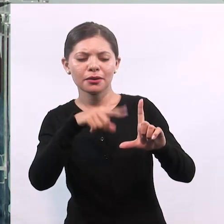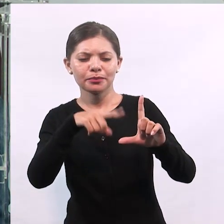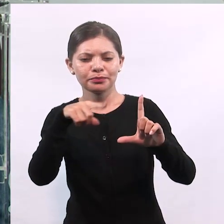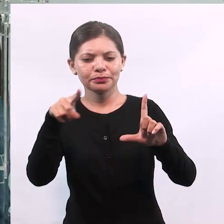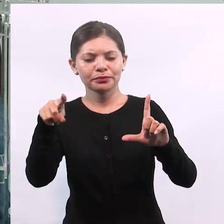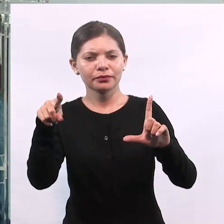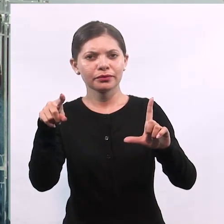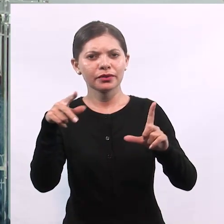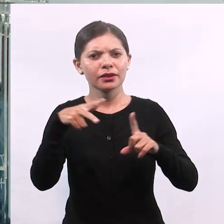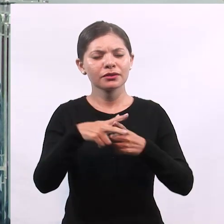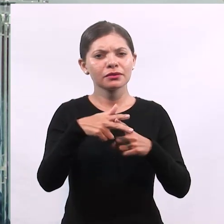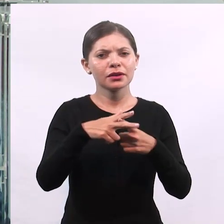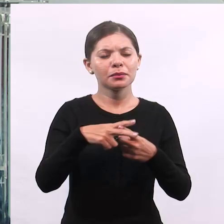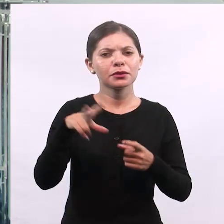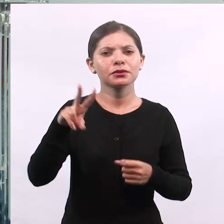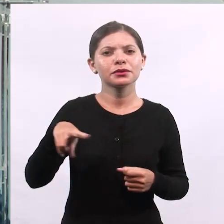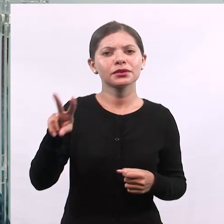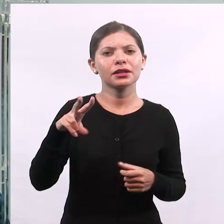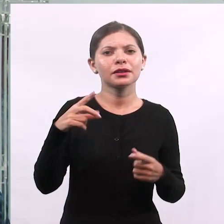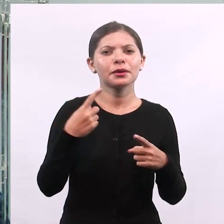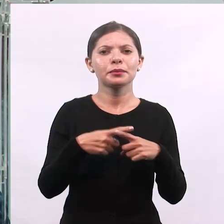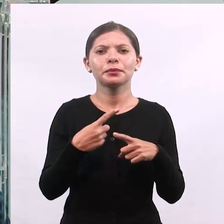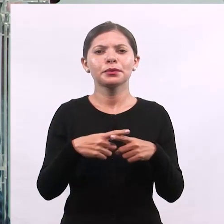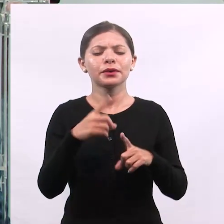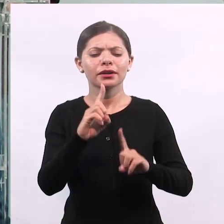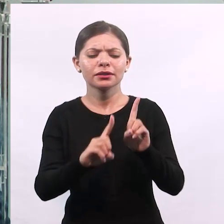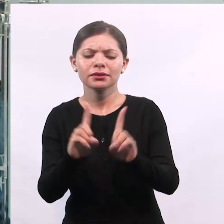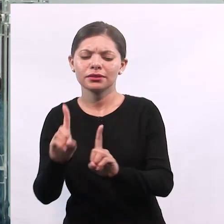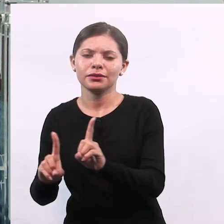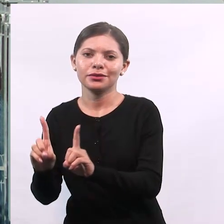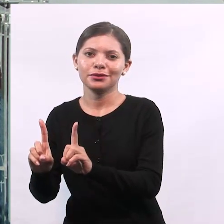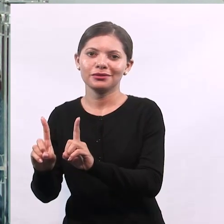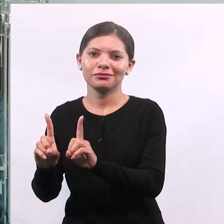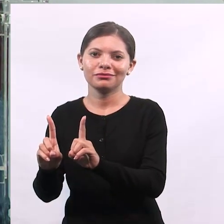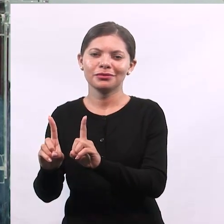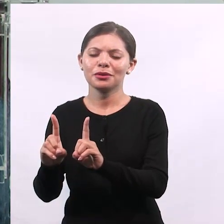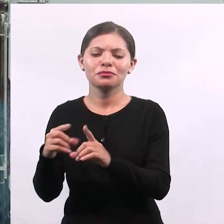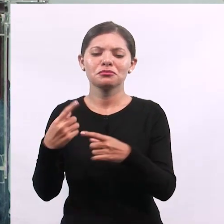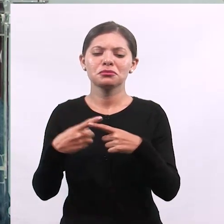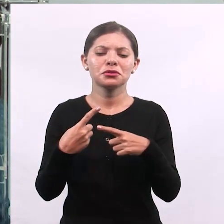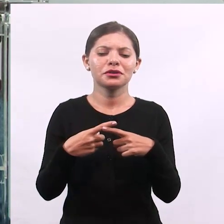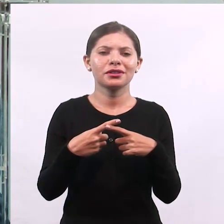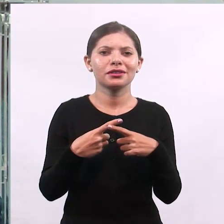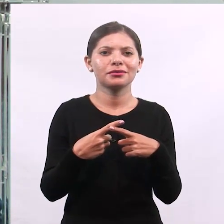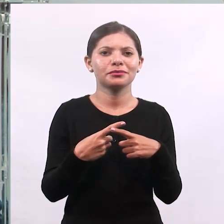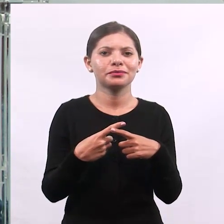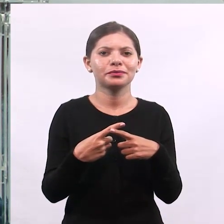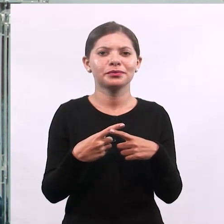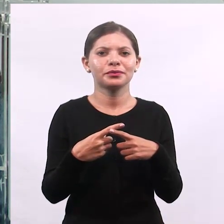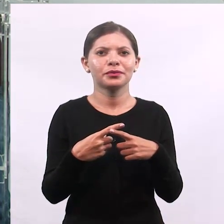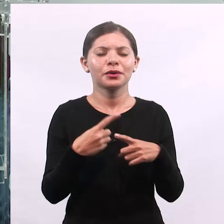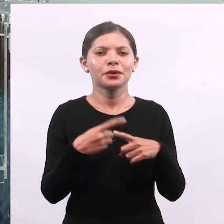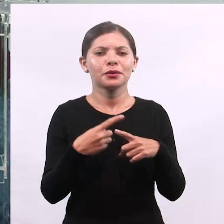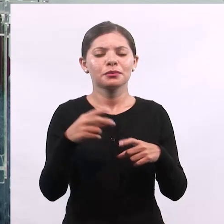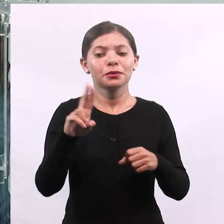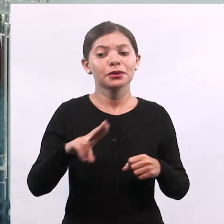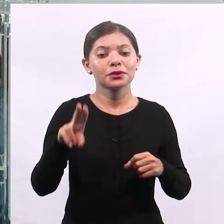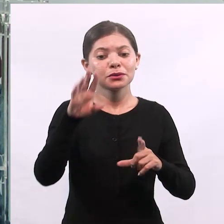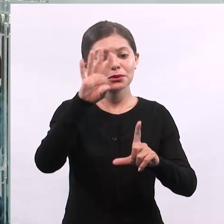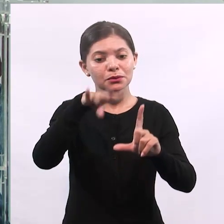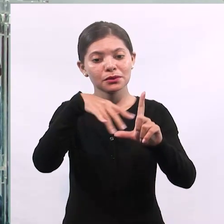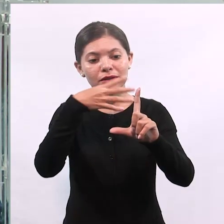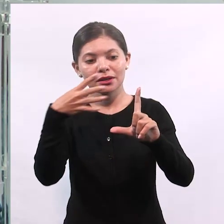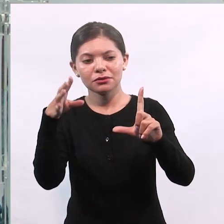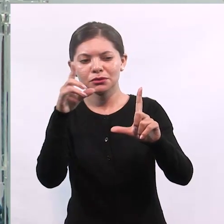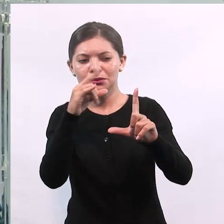que ferramenta que foi utilizada Ah por que que fala sem isso porque é uma pesquisa censitária por que que ele utilizou um gráfico